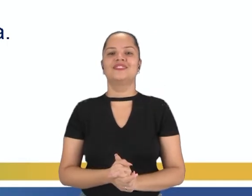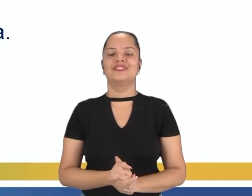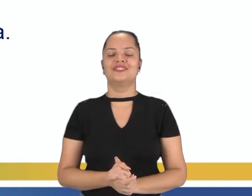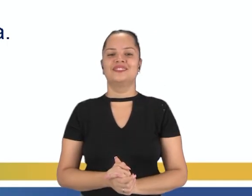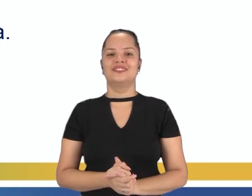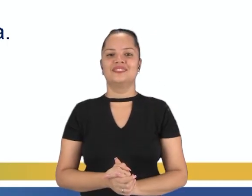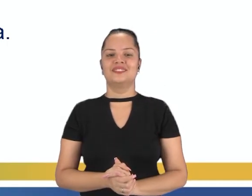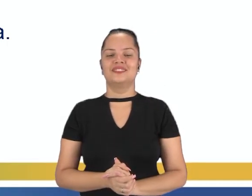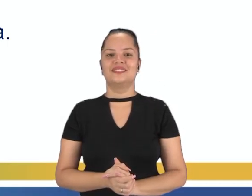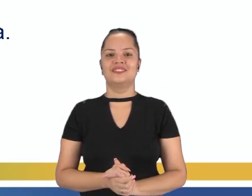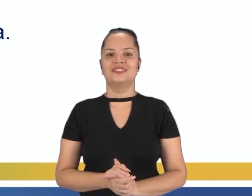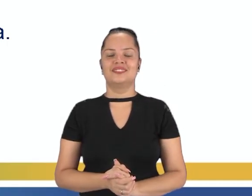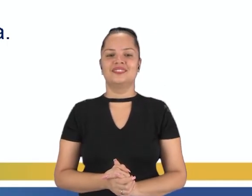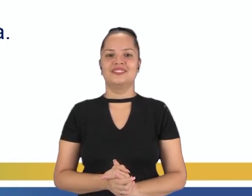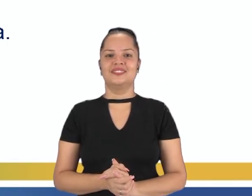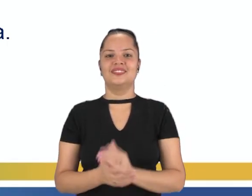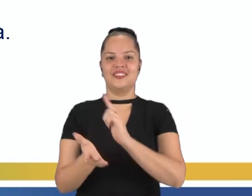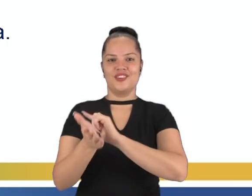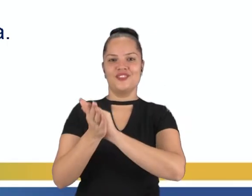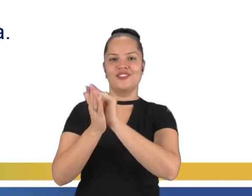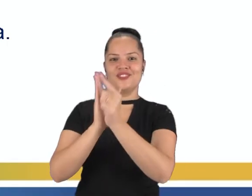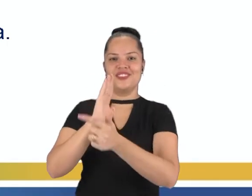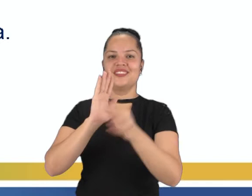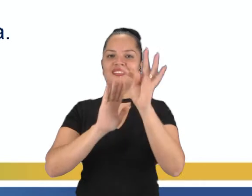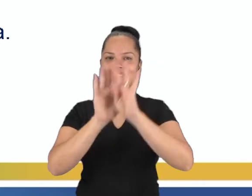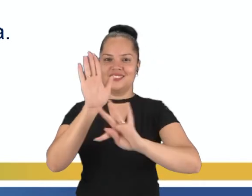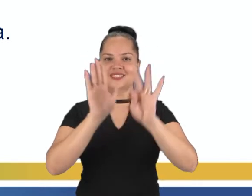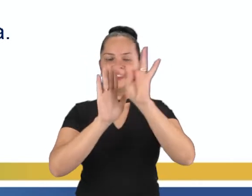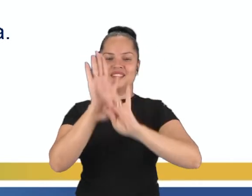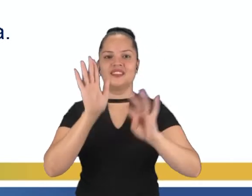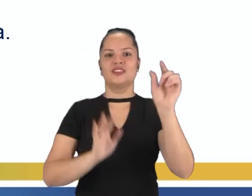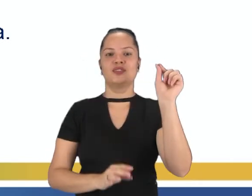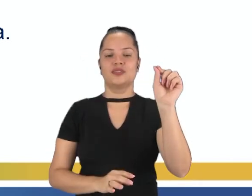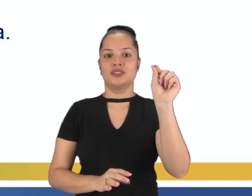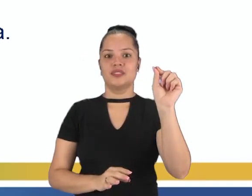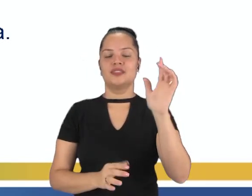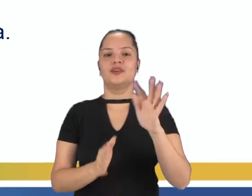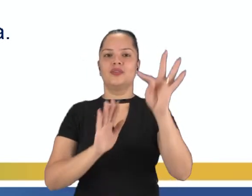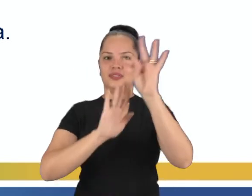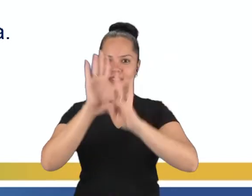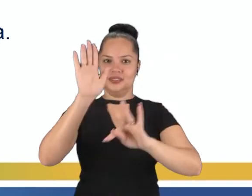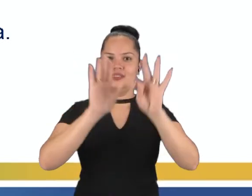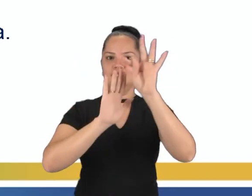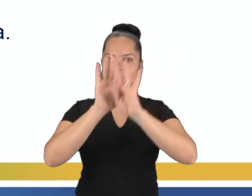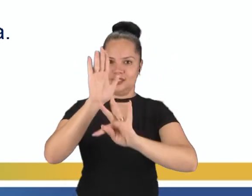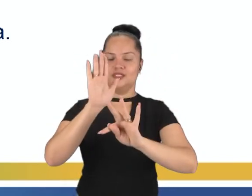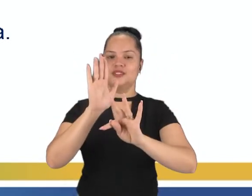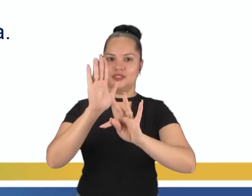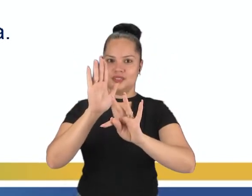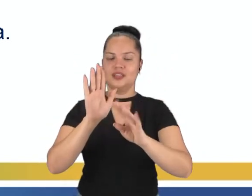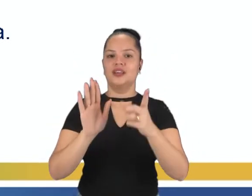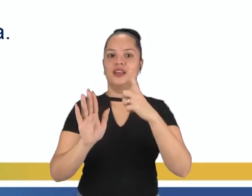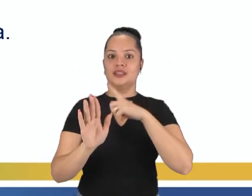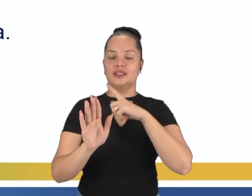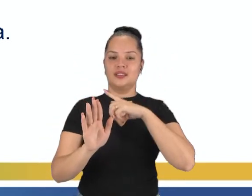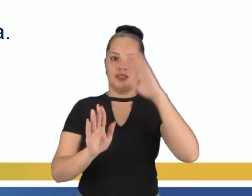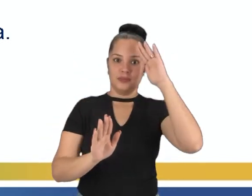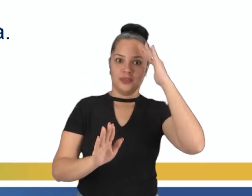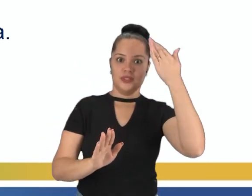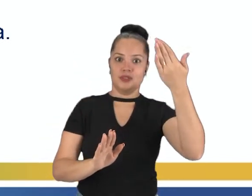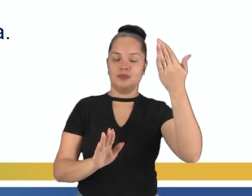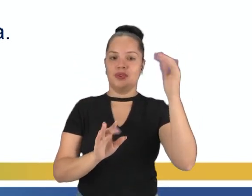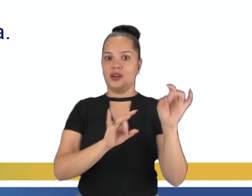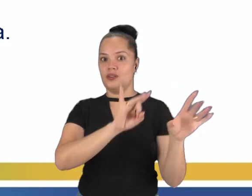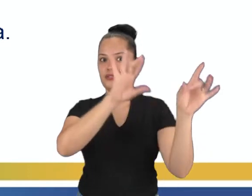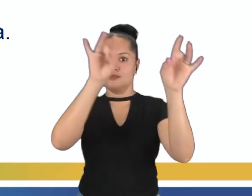Videoaulas. Gêneros textuais. O que são os gêneros textuais? São textos que exercem uma função social